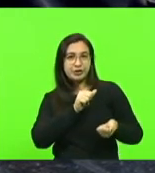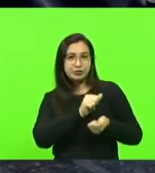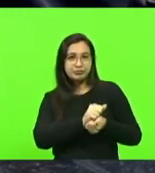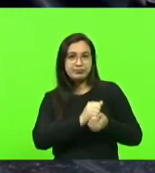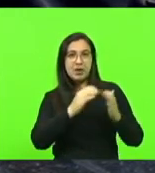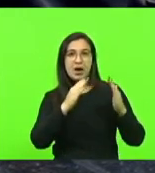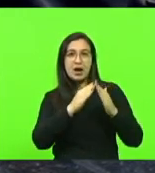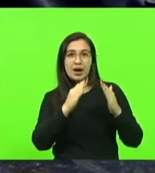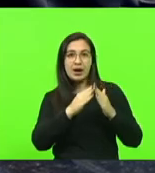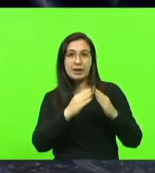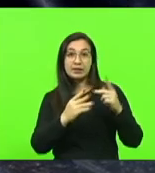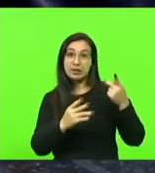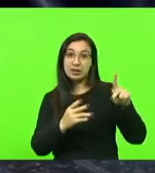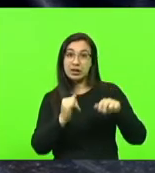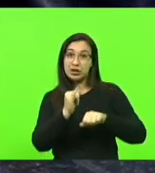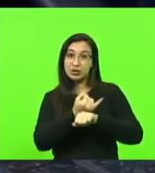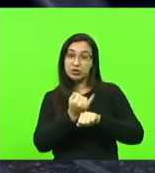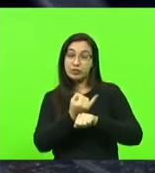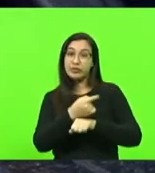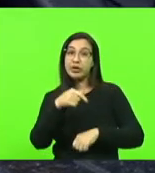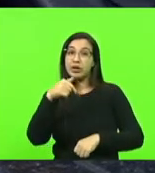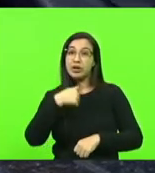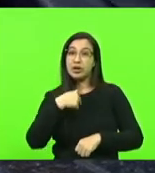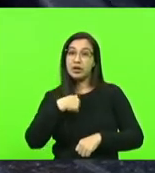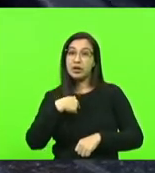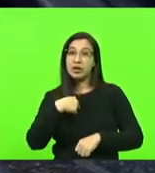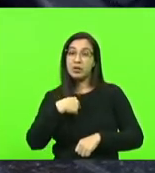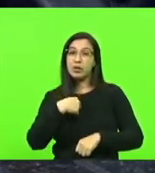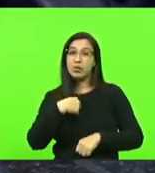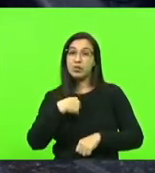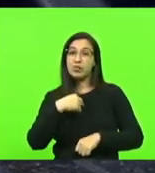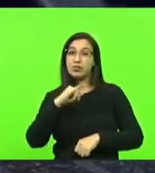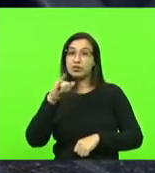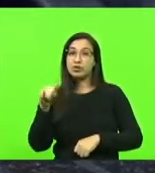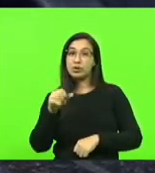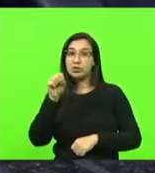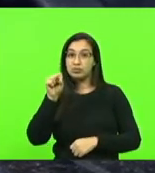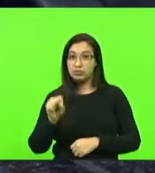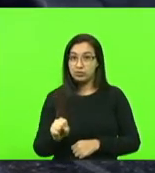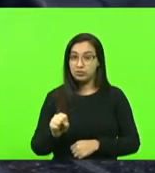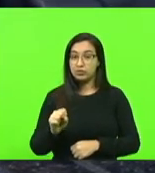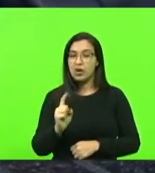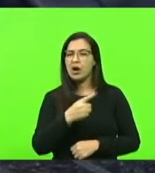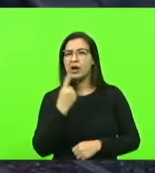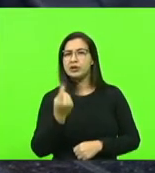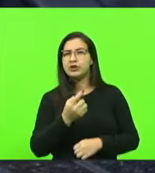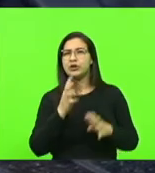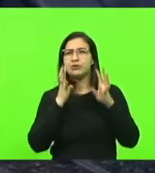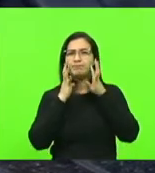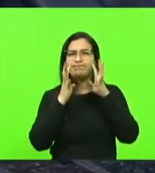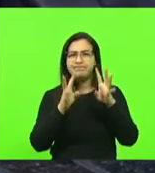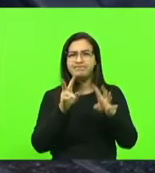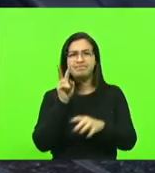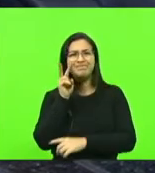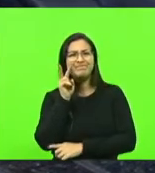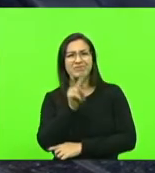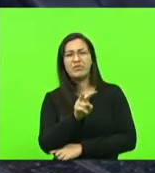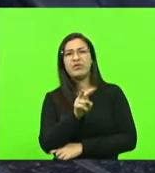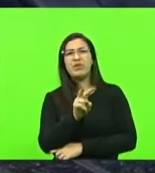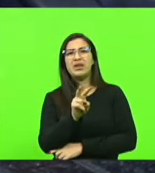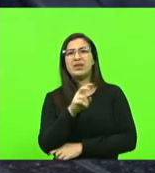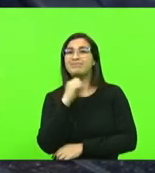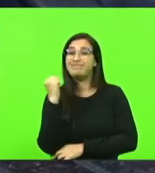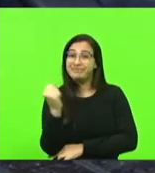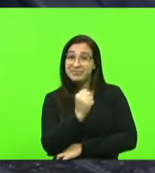em Joinville, eu em Jaraguá do Sul. A gente assiste a uma situação muito grave